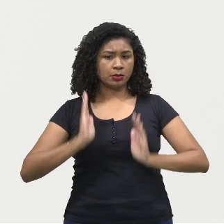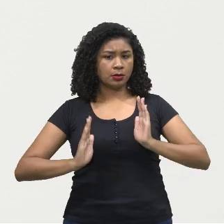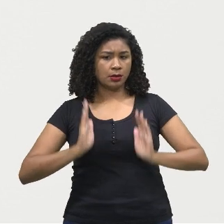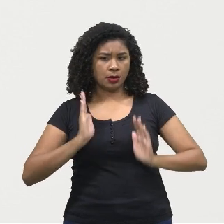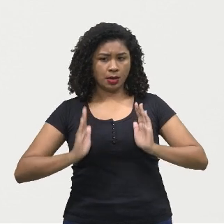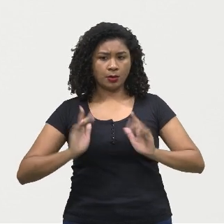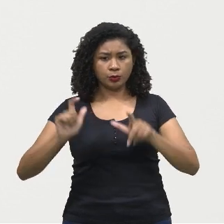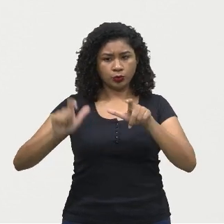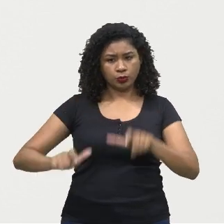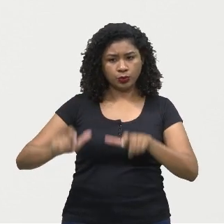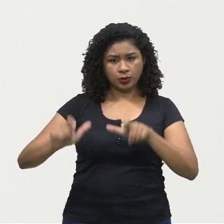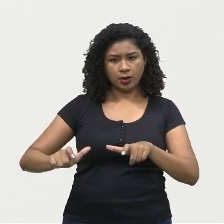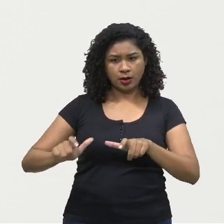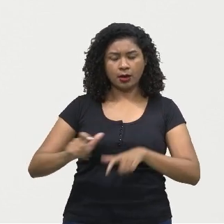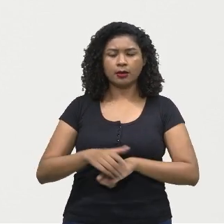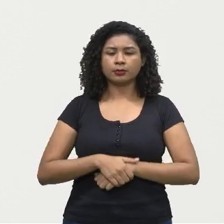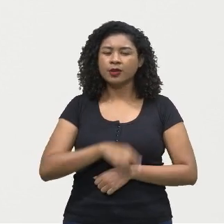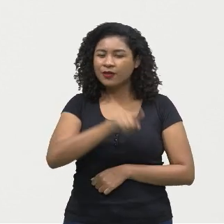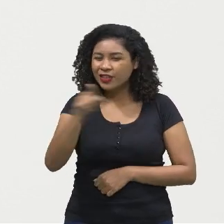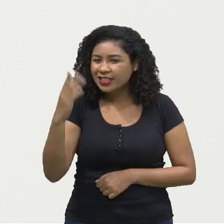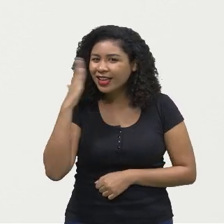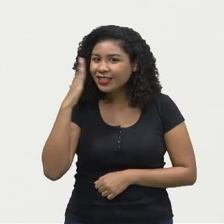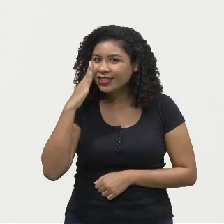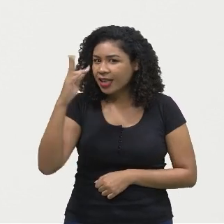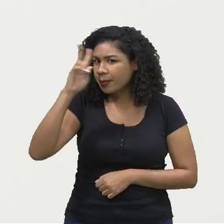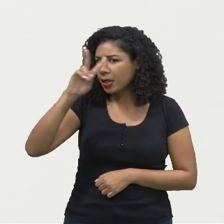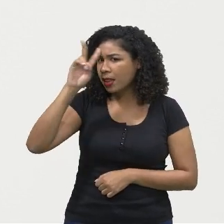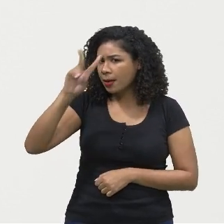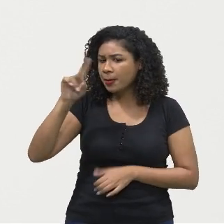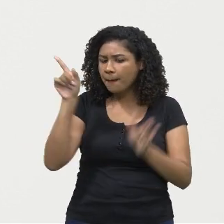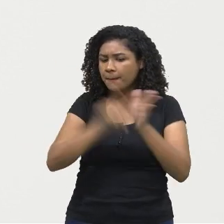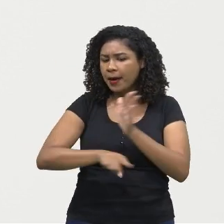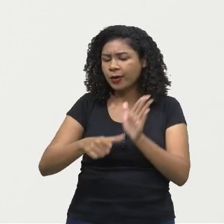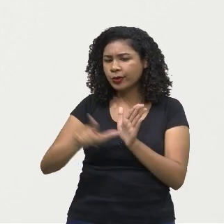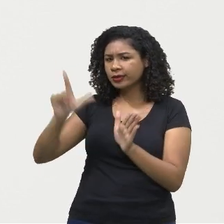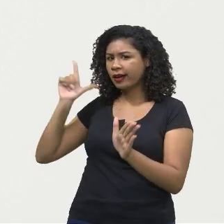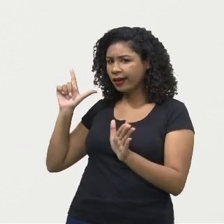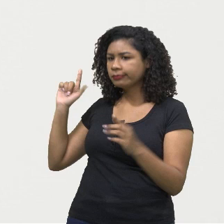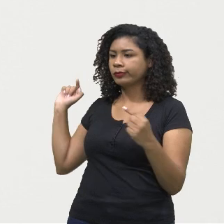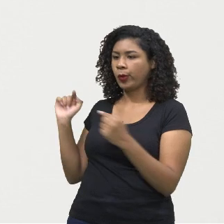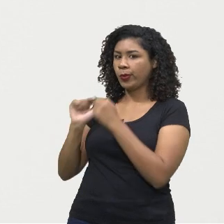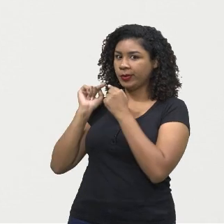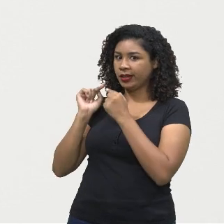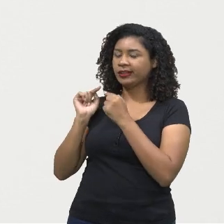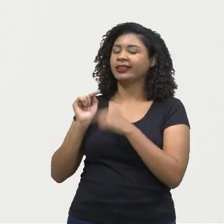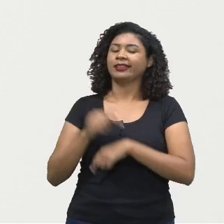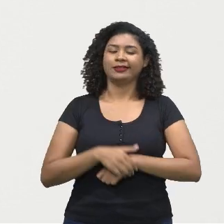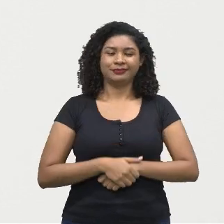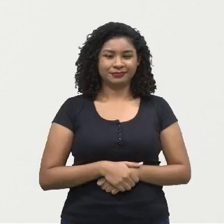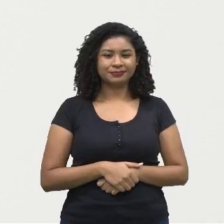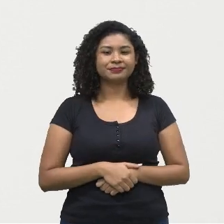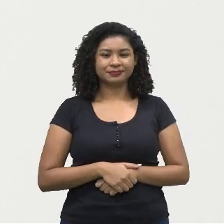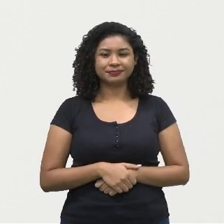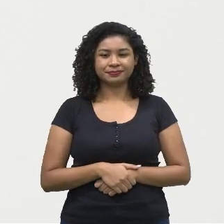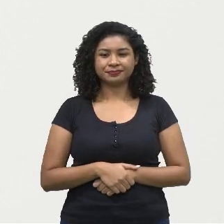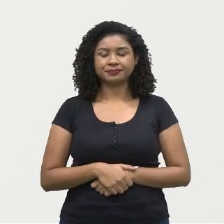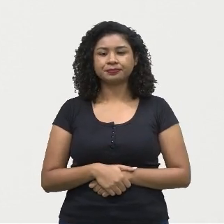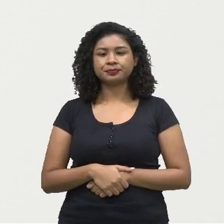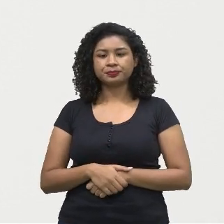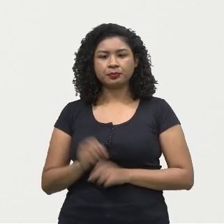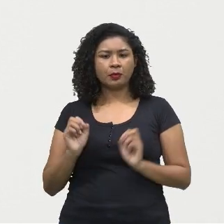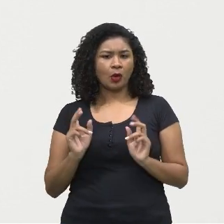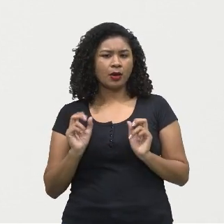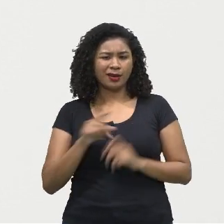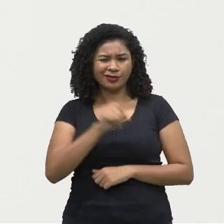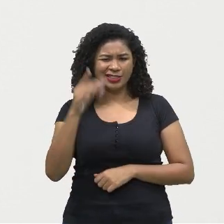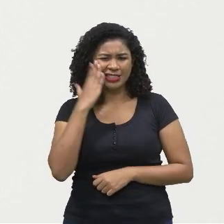sabe a que se refere, que faz referência à questão anterior da narração, correto? Com foco na ação dos personagens, certo? Isso aqui